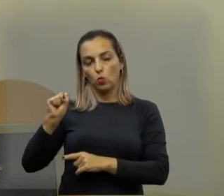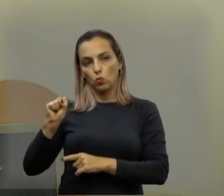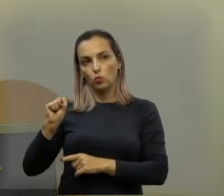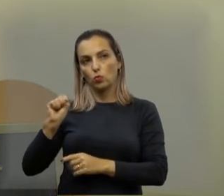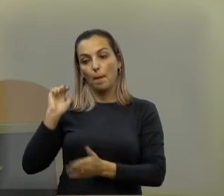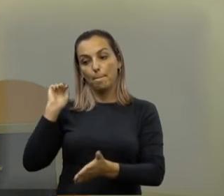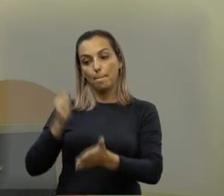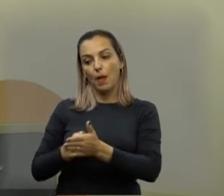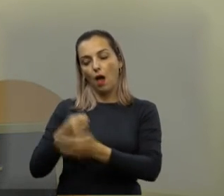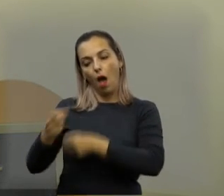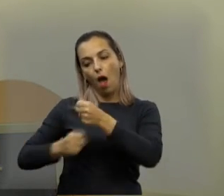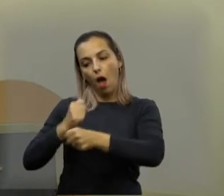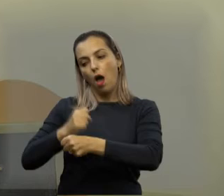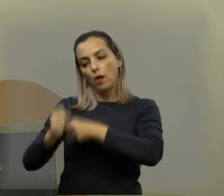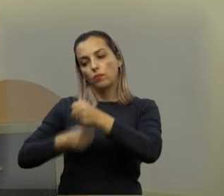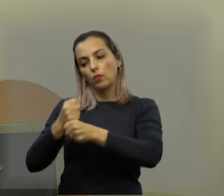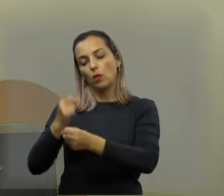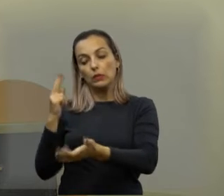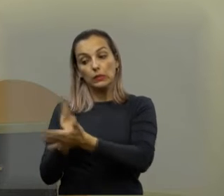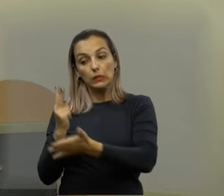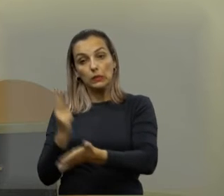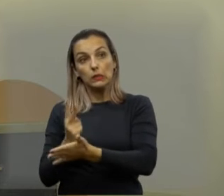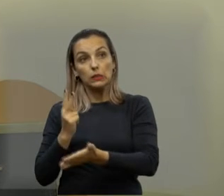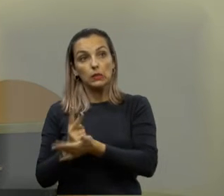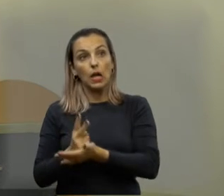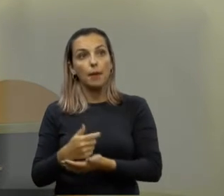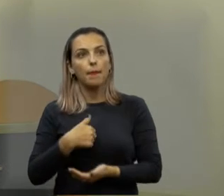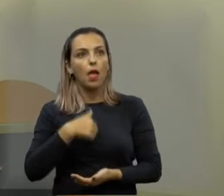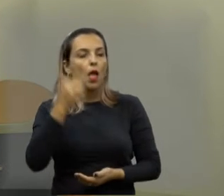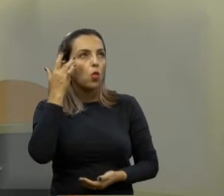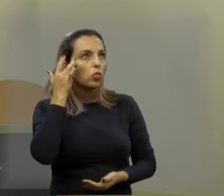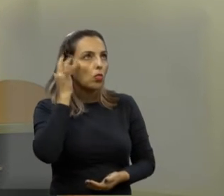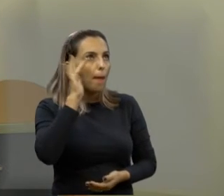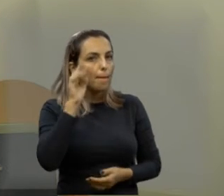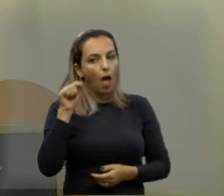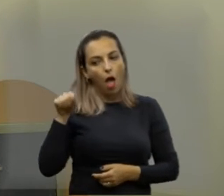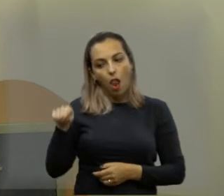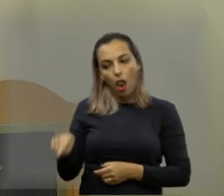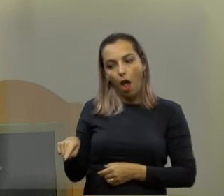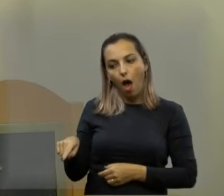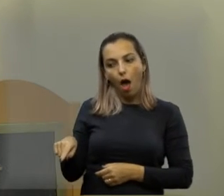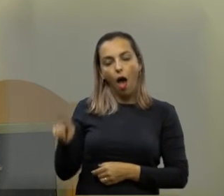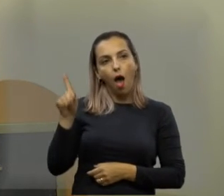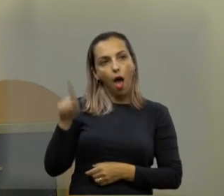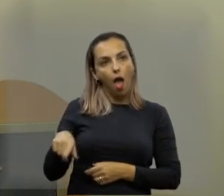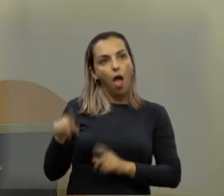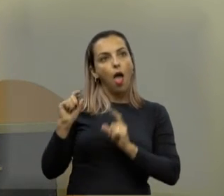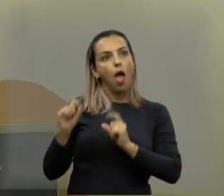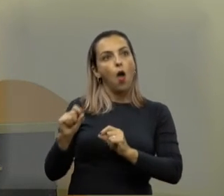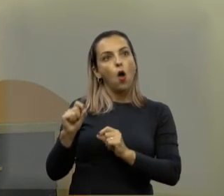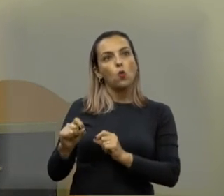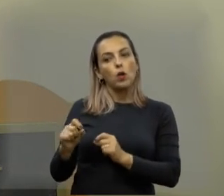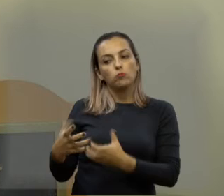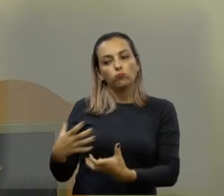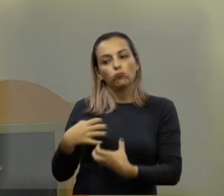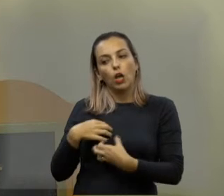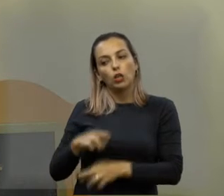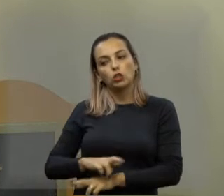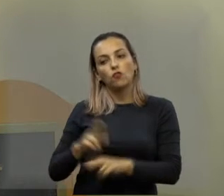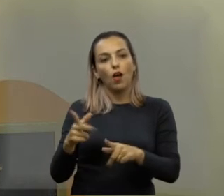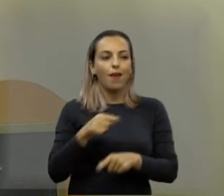eu não tinha noção que essa manutenção para aquele cemitério específico ele era de uma forma